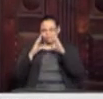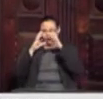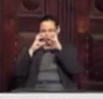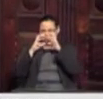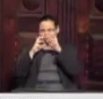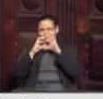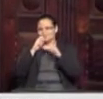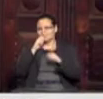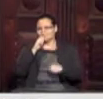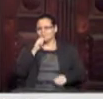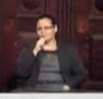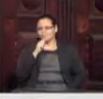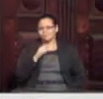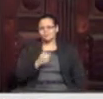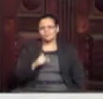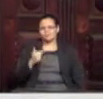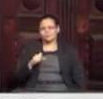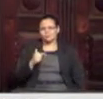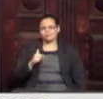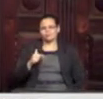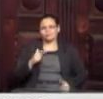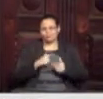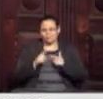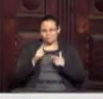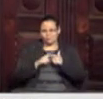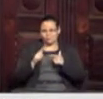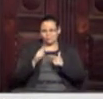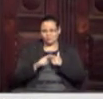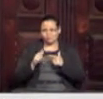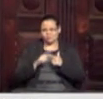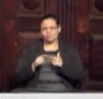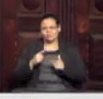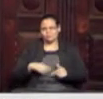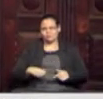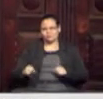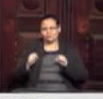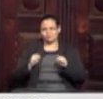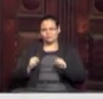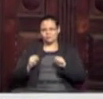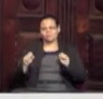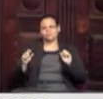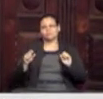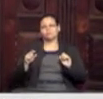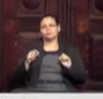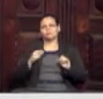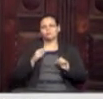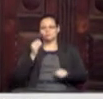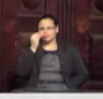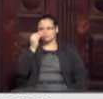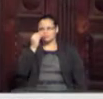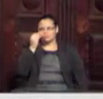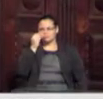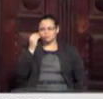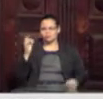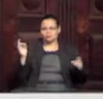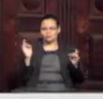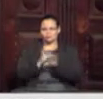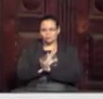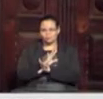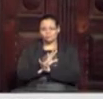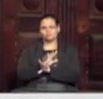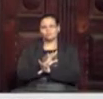que tenha ativas prontas para a